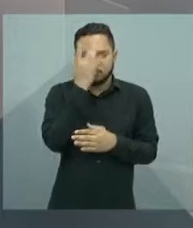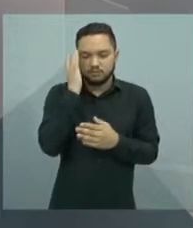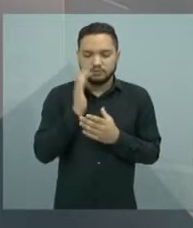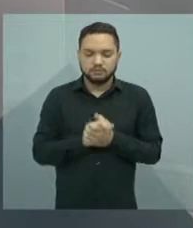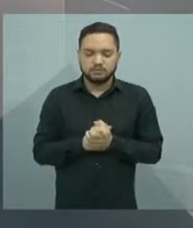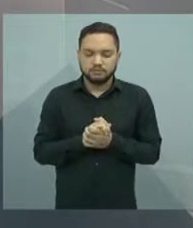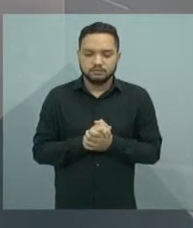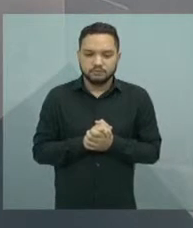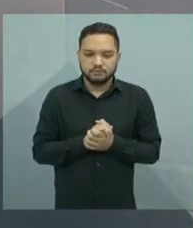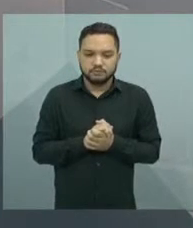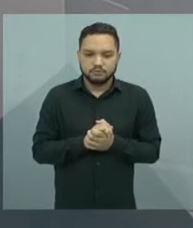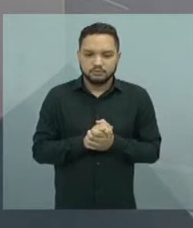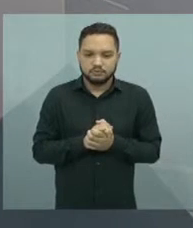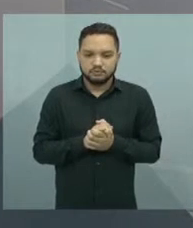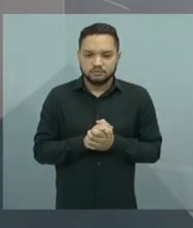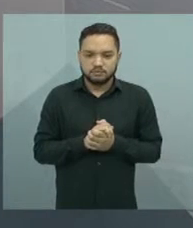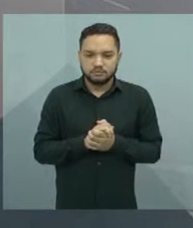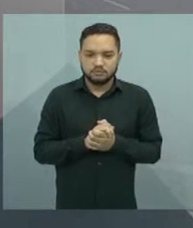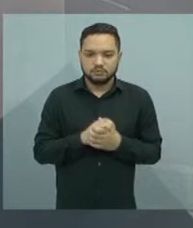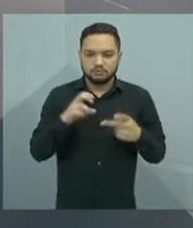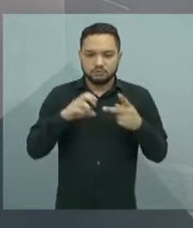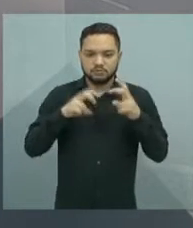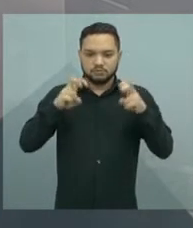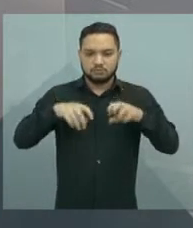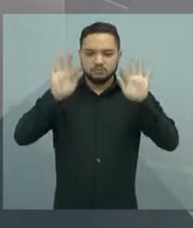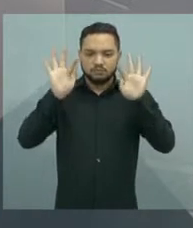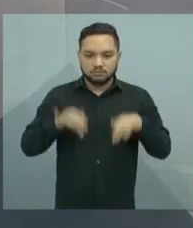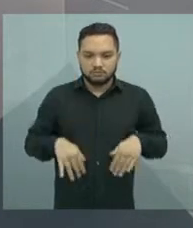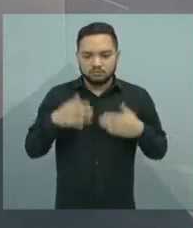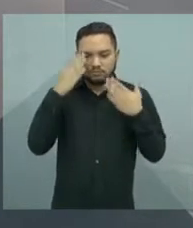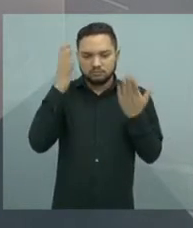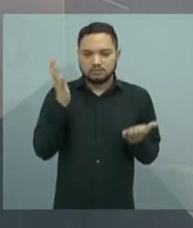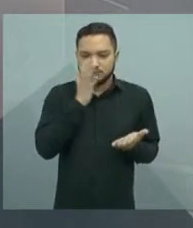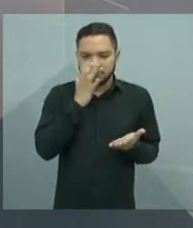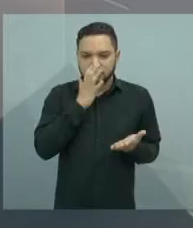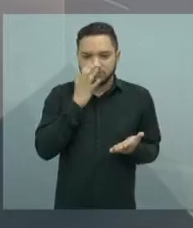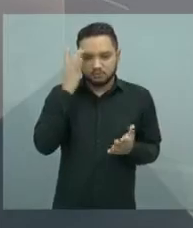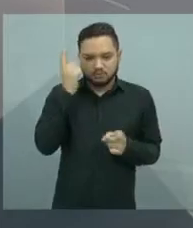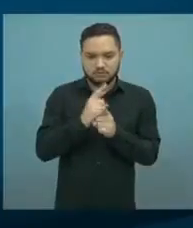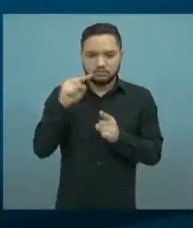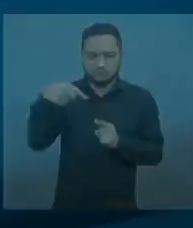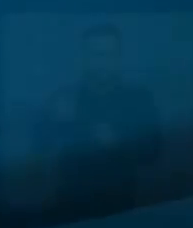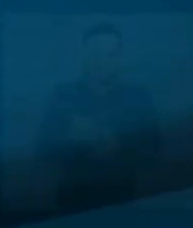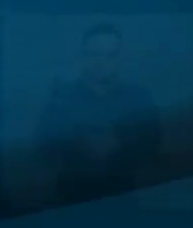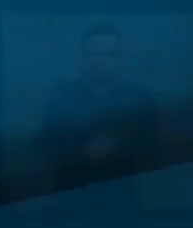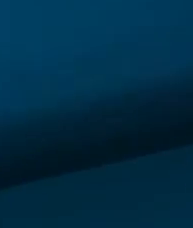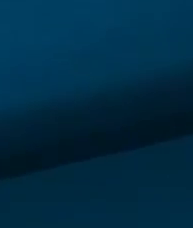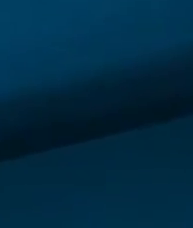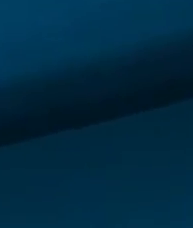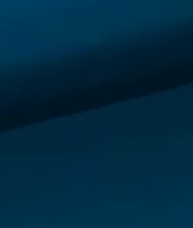bem. Plenário da Cidade termina aqui. Obrigado pela sua companhia e até amanhã.